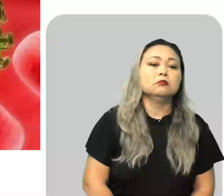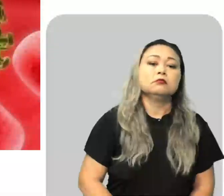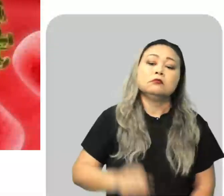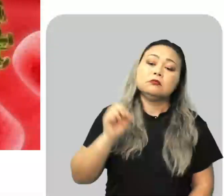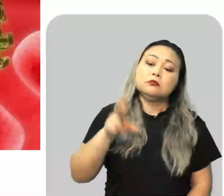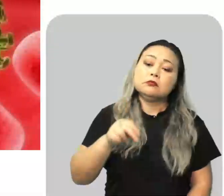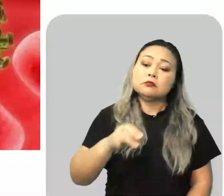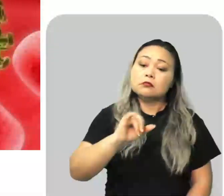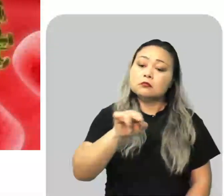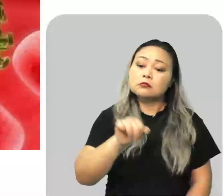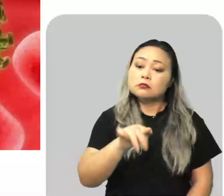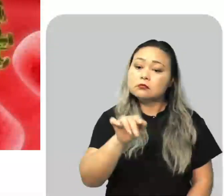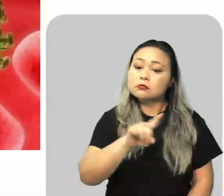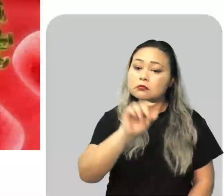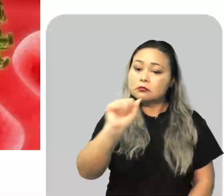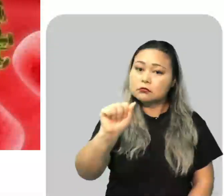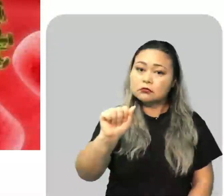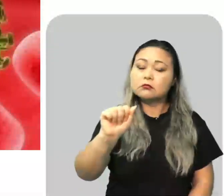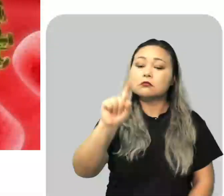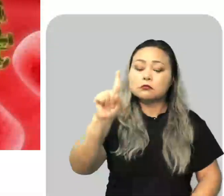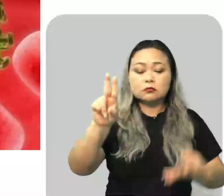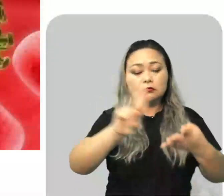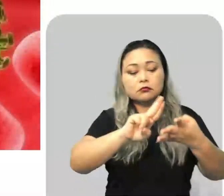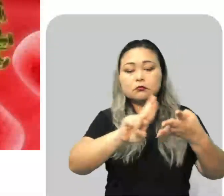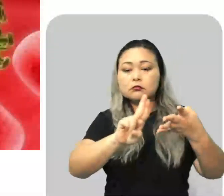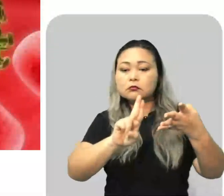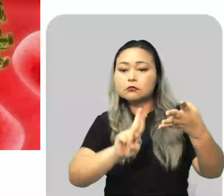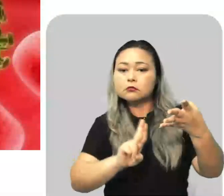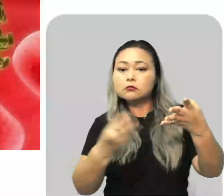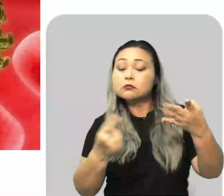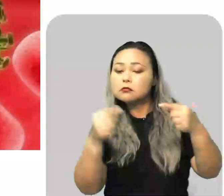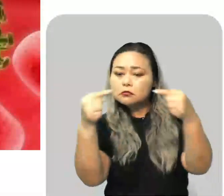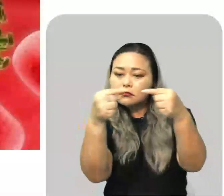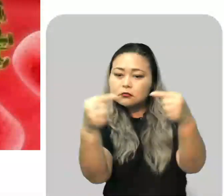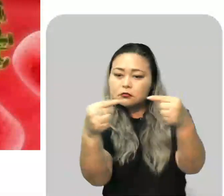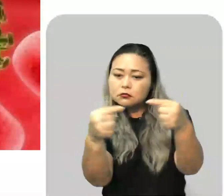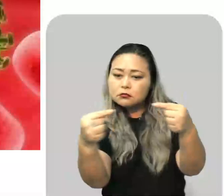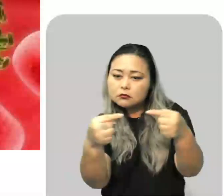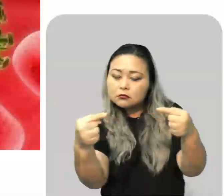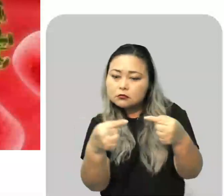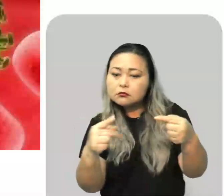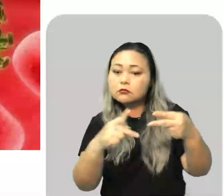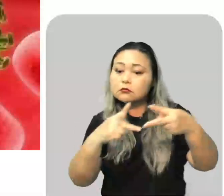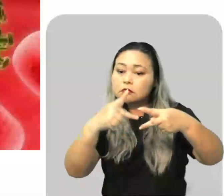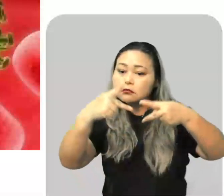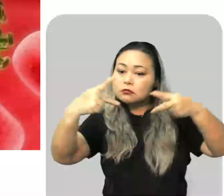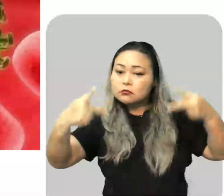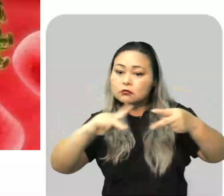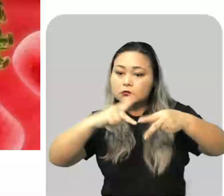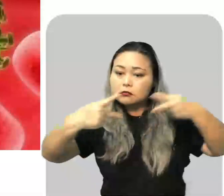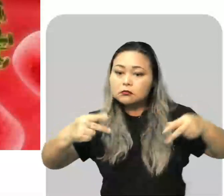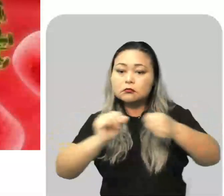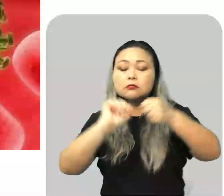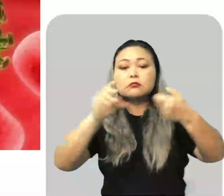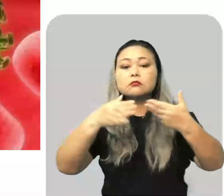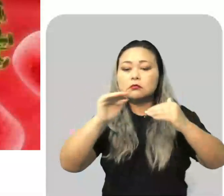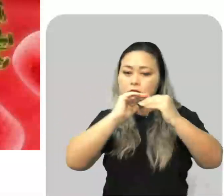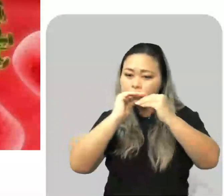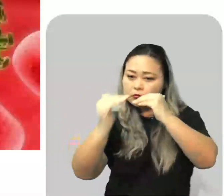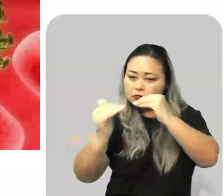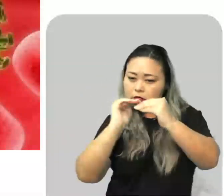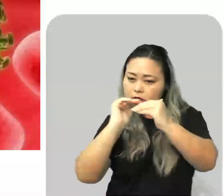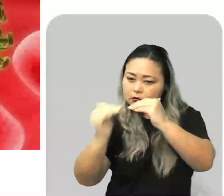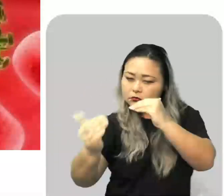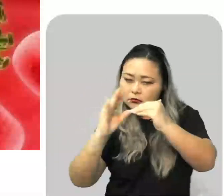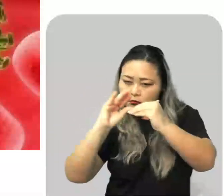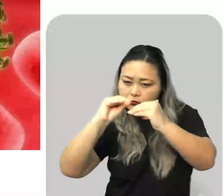Os vírus da influenza A são ainda classificados em subtipos de acordo com as proteínas da sua superfície. Lembra que